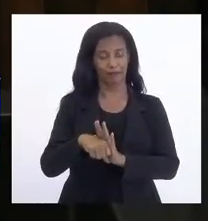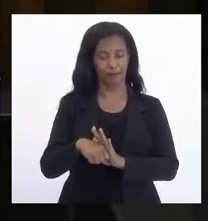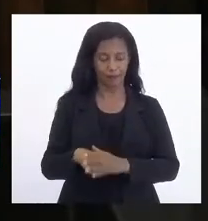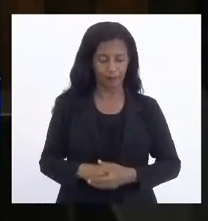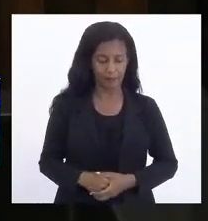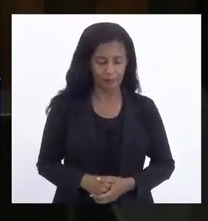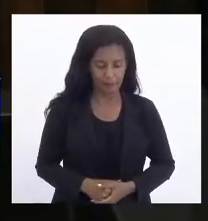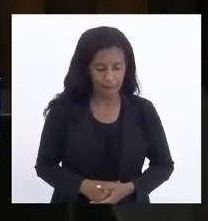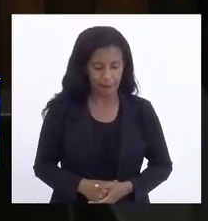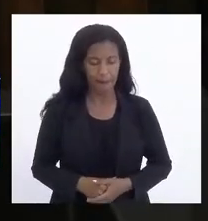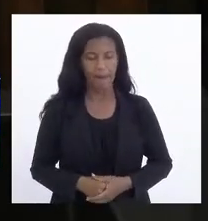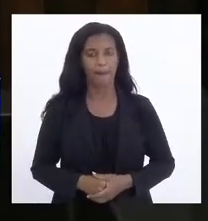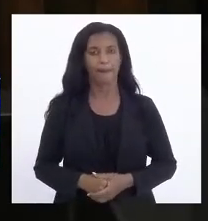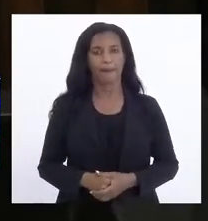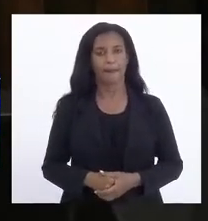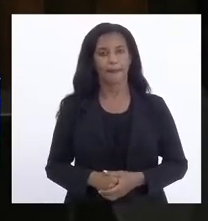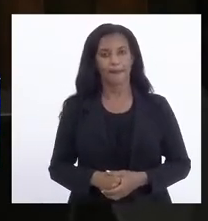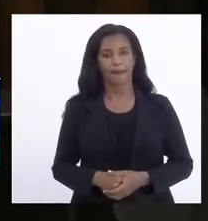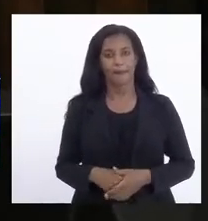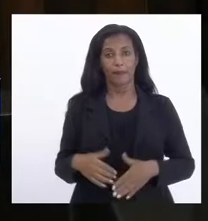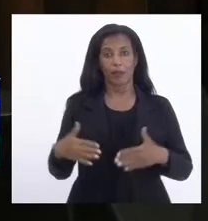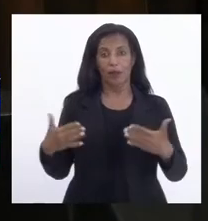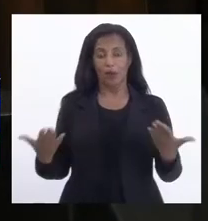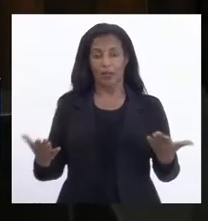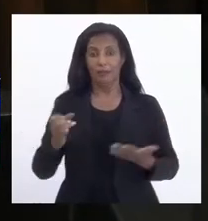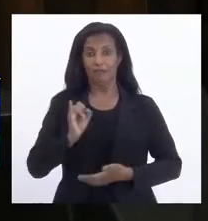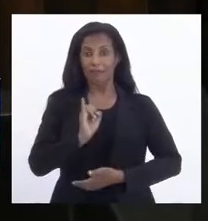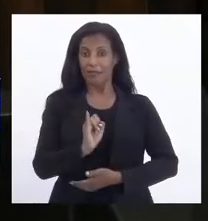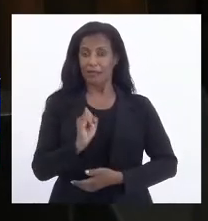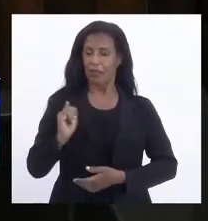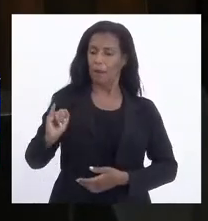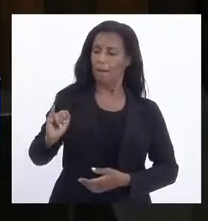Ora, e se a inflação